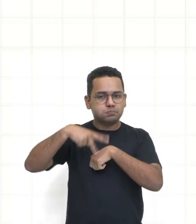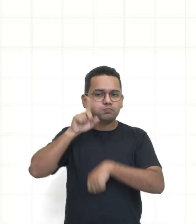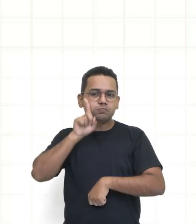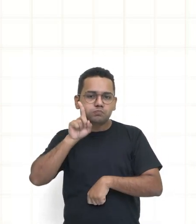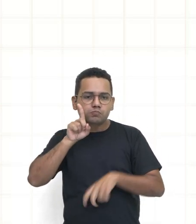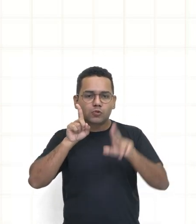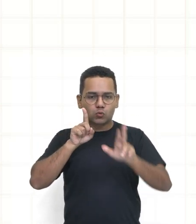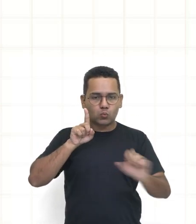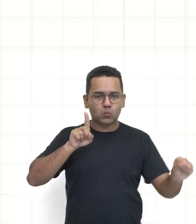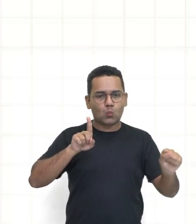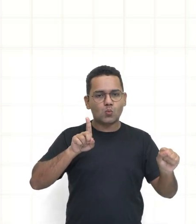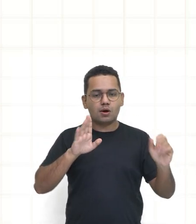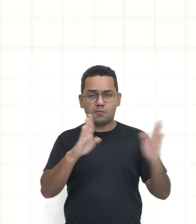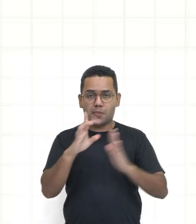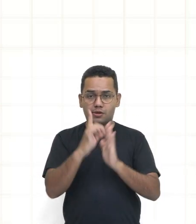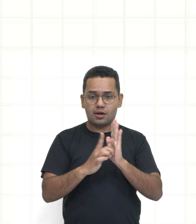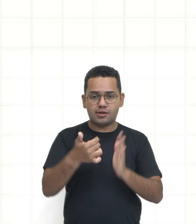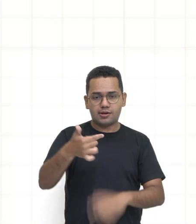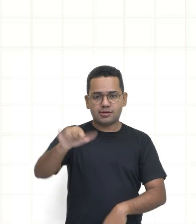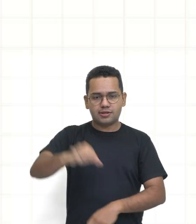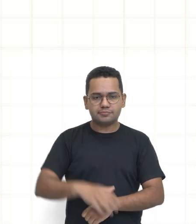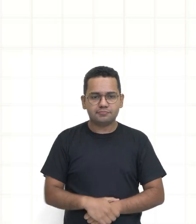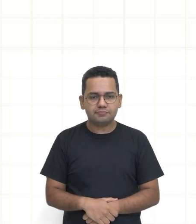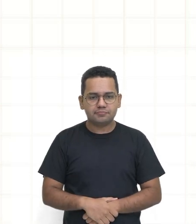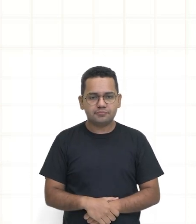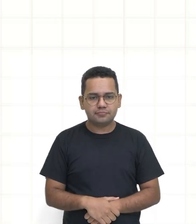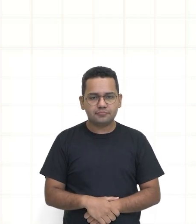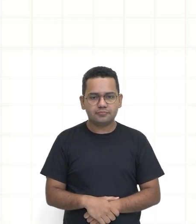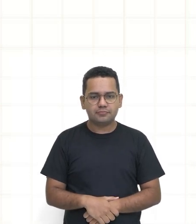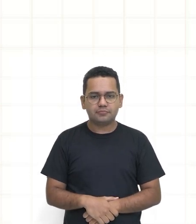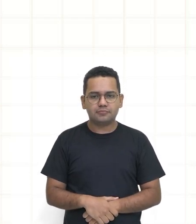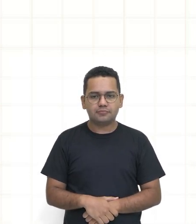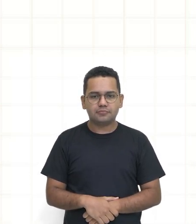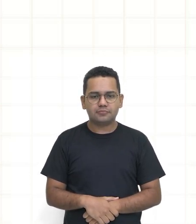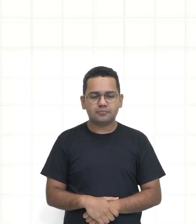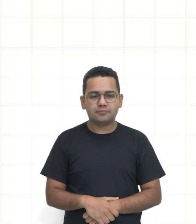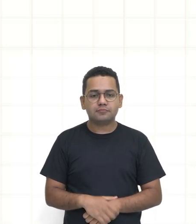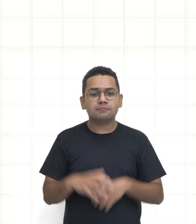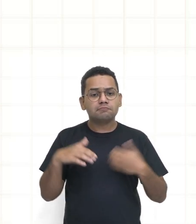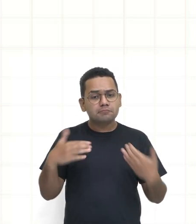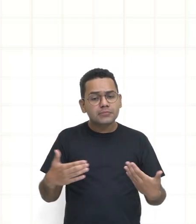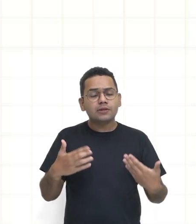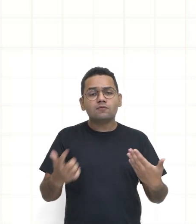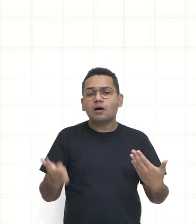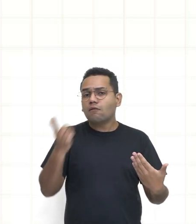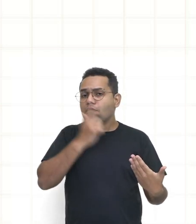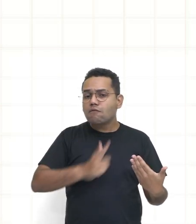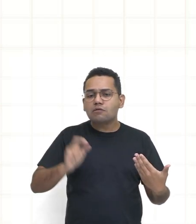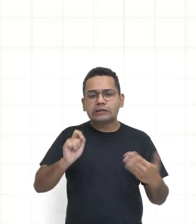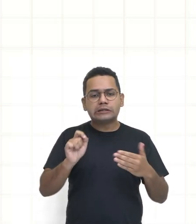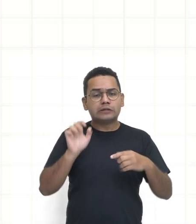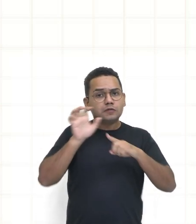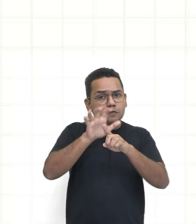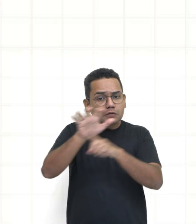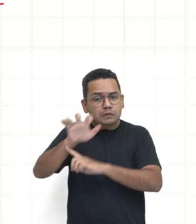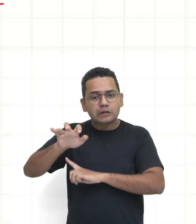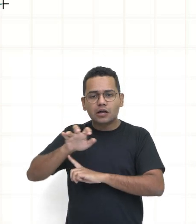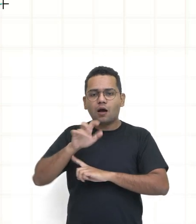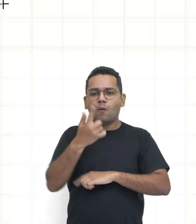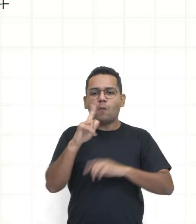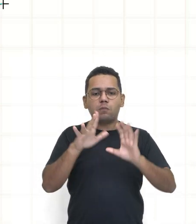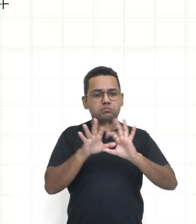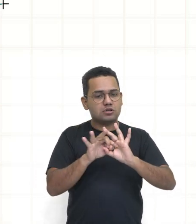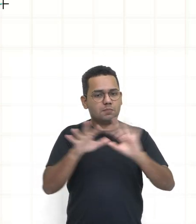1970. E ainda vai inspirar movimentos de libertação em outras partes do mundo, como na África e